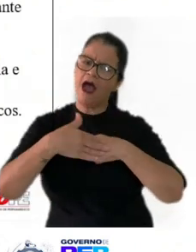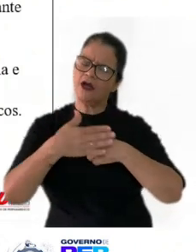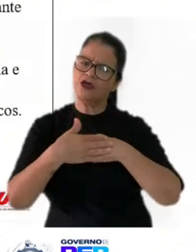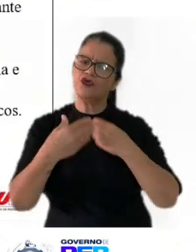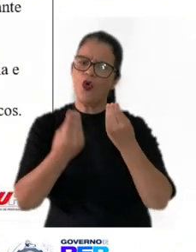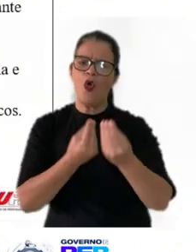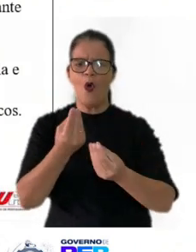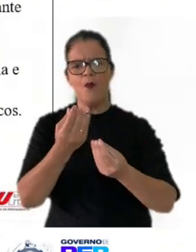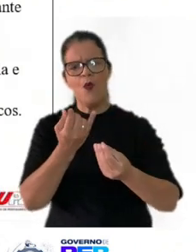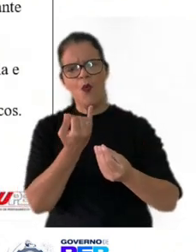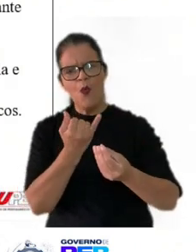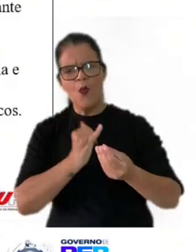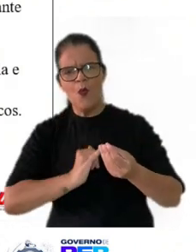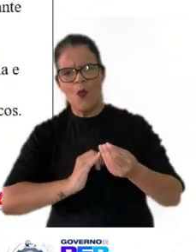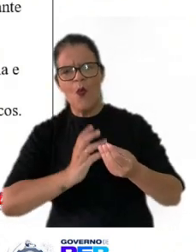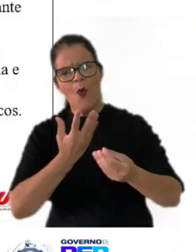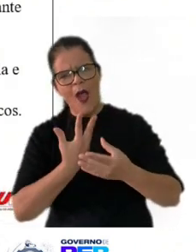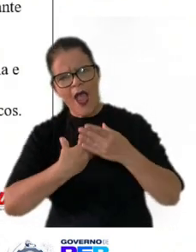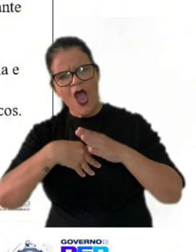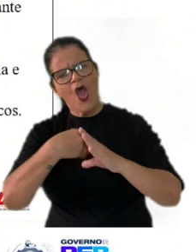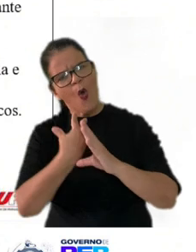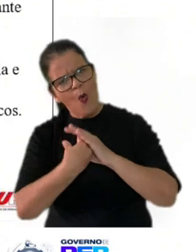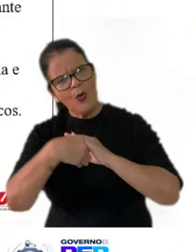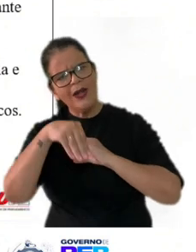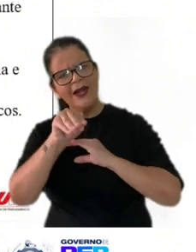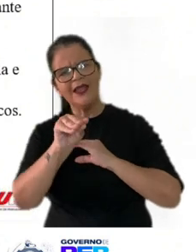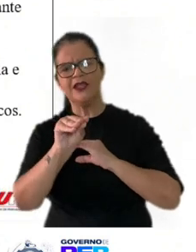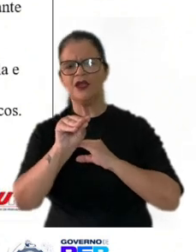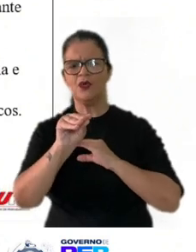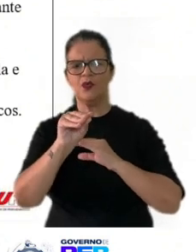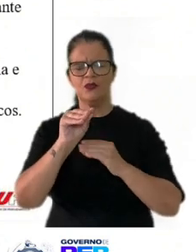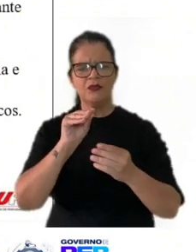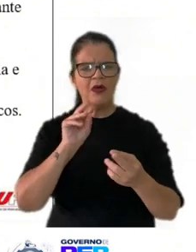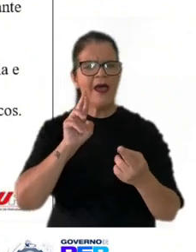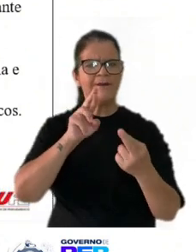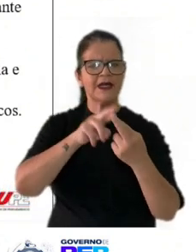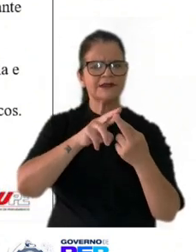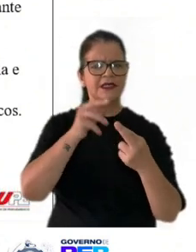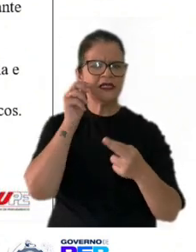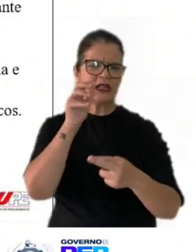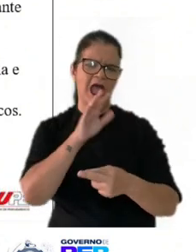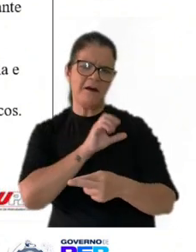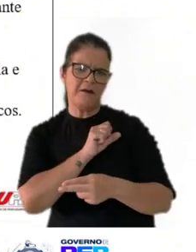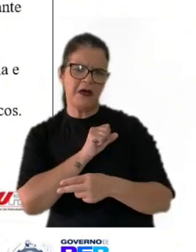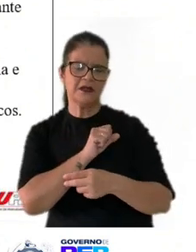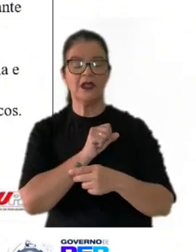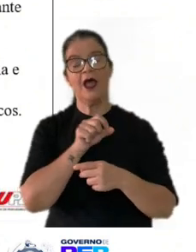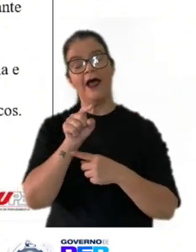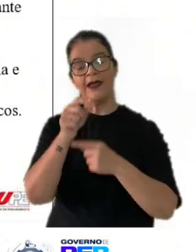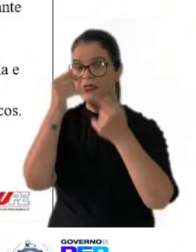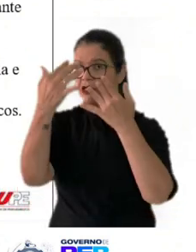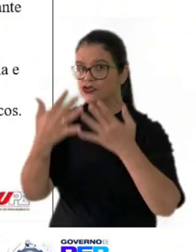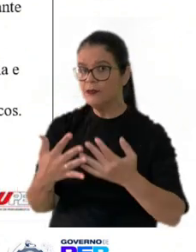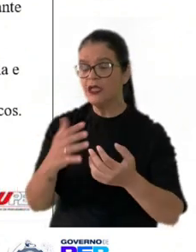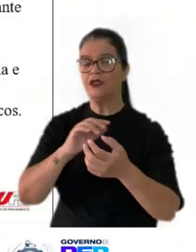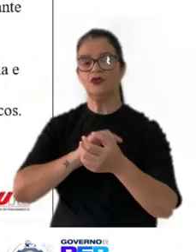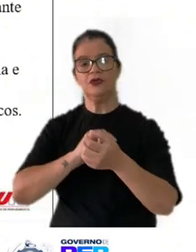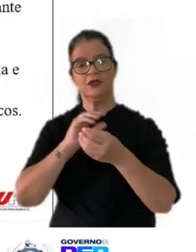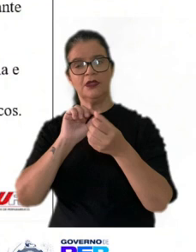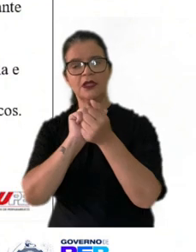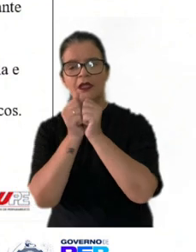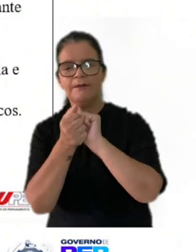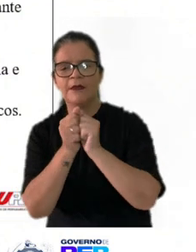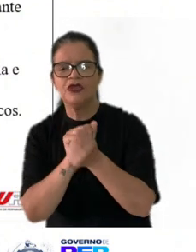aqui ele está falando né de beijar de sorrir de dormir